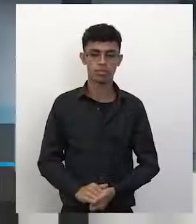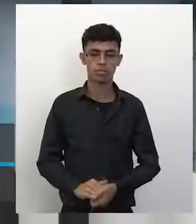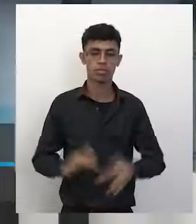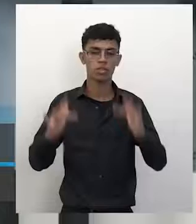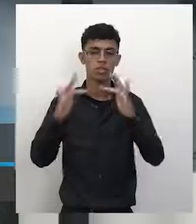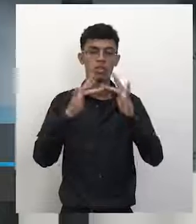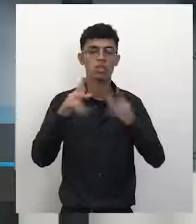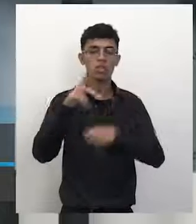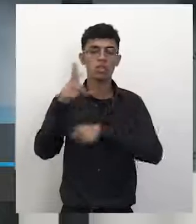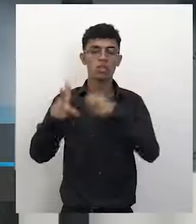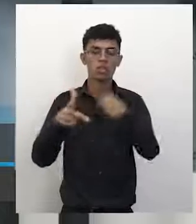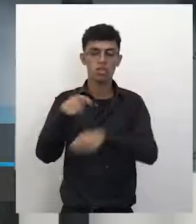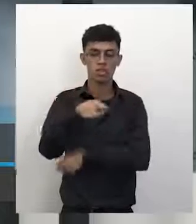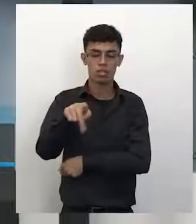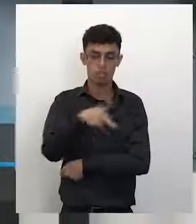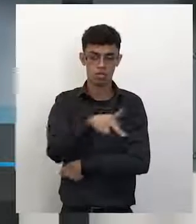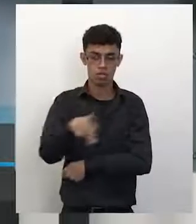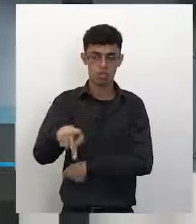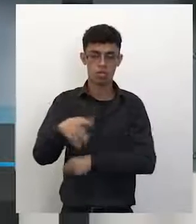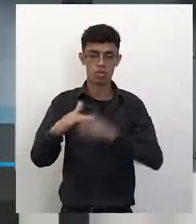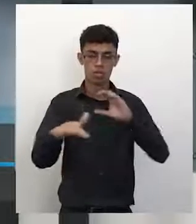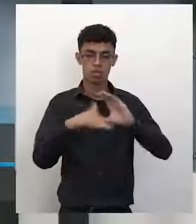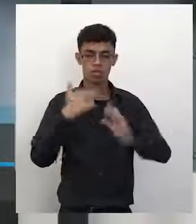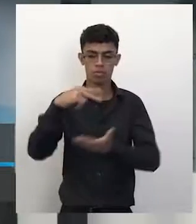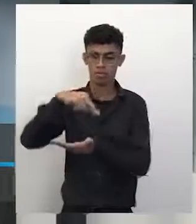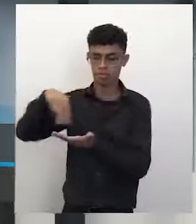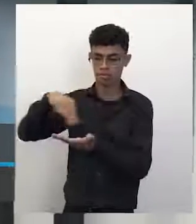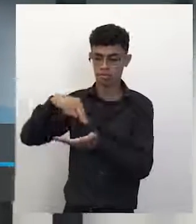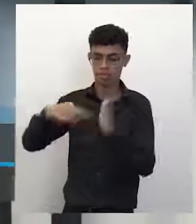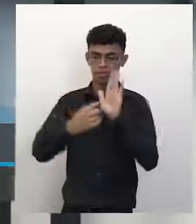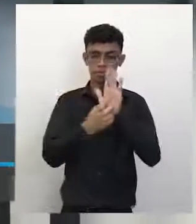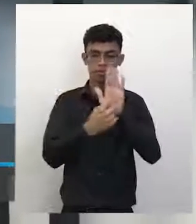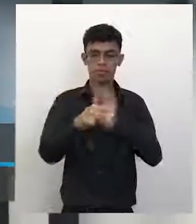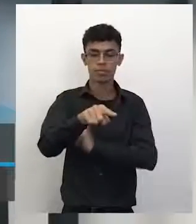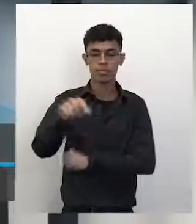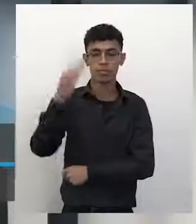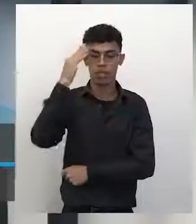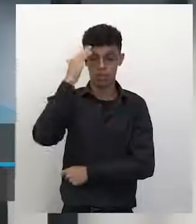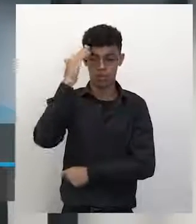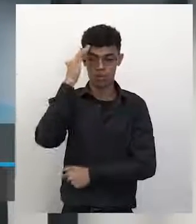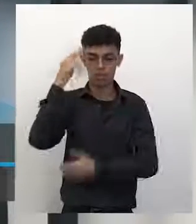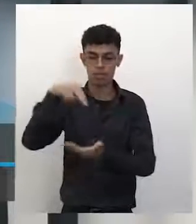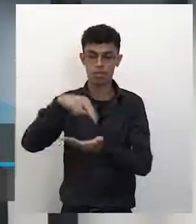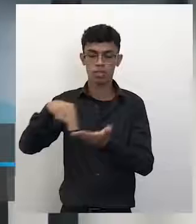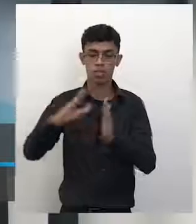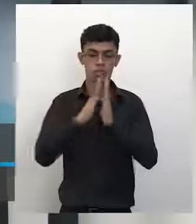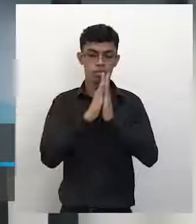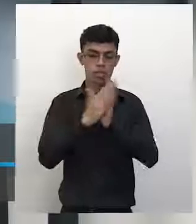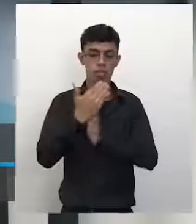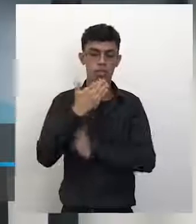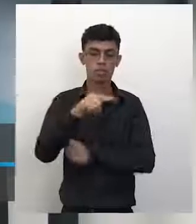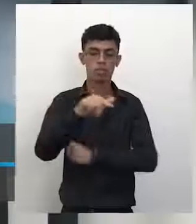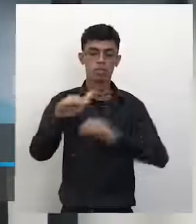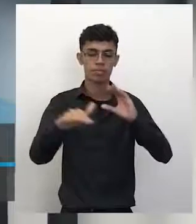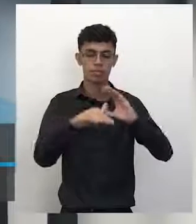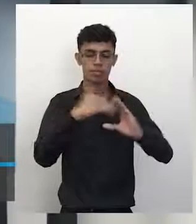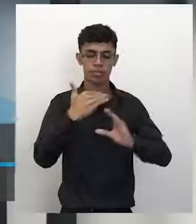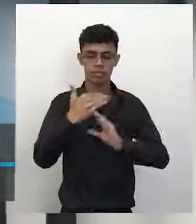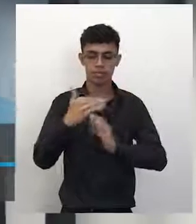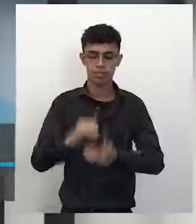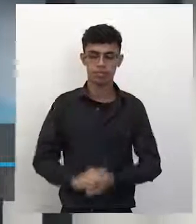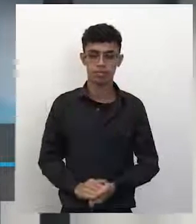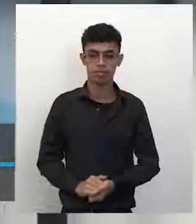quero um vídeo seu, professor, dançando catira. Aliás, quem souber dançar coisas, por favor, manda para mim. Preciso muito de